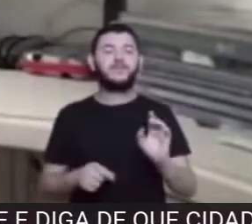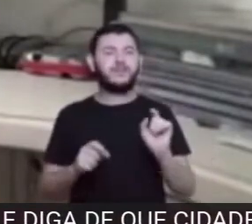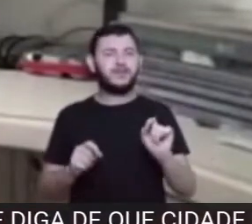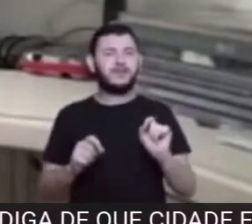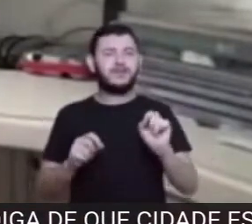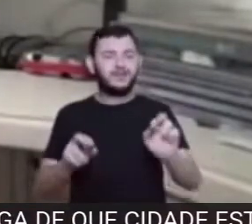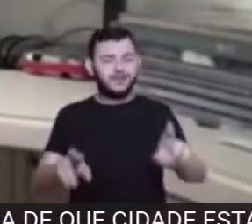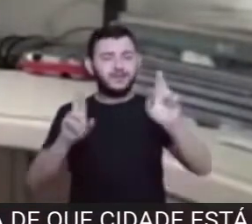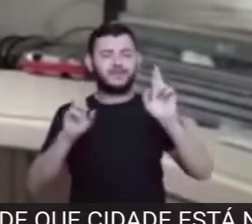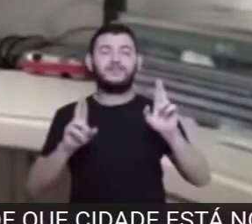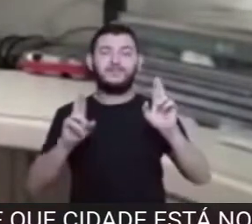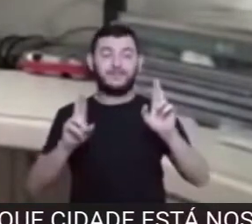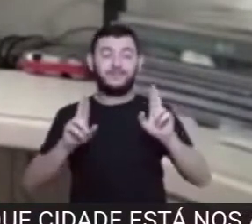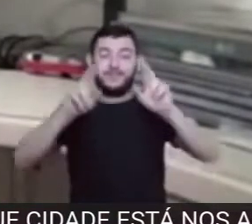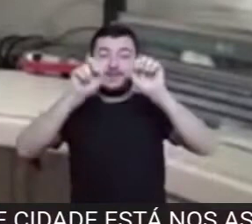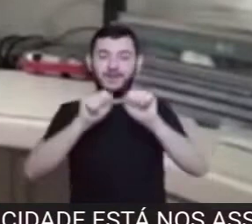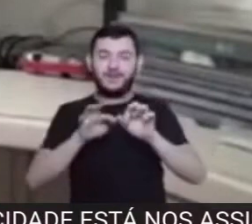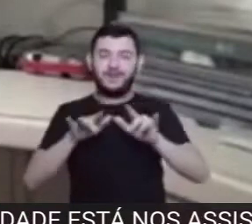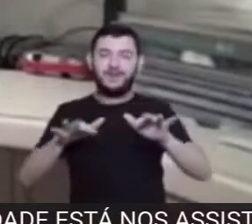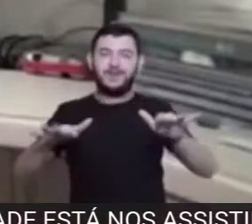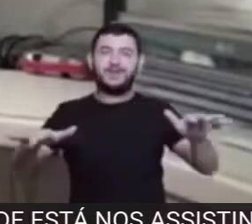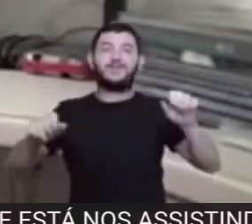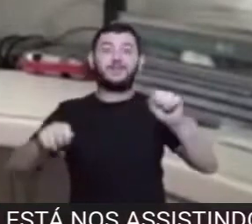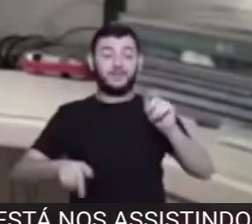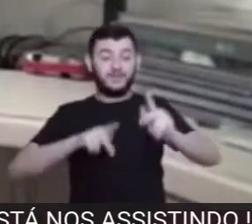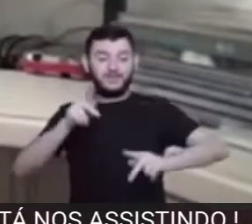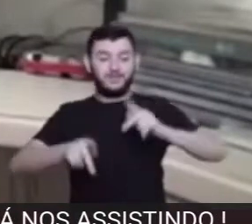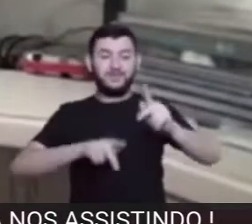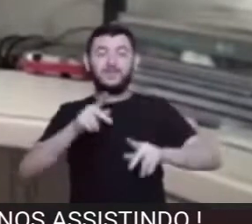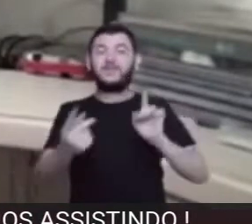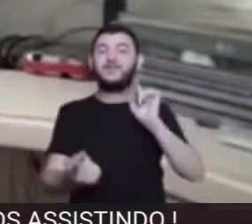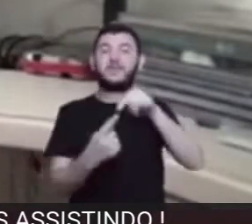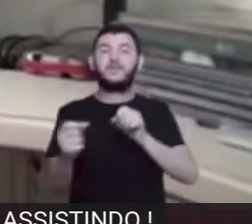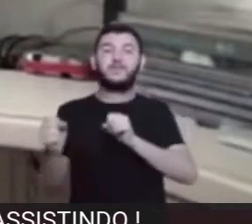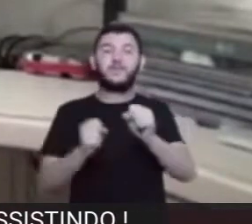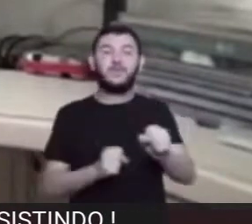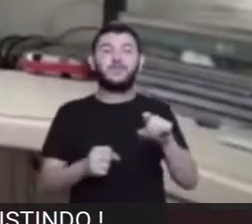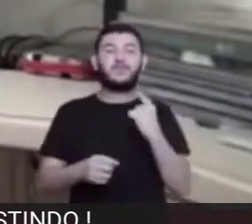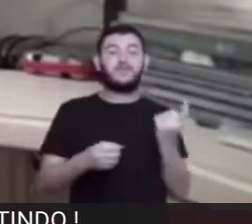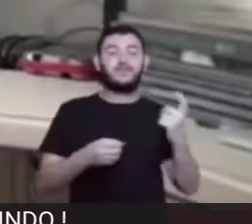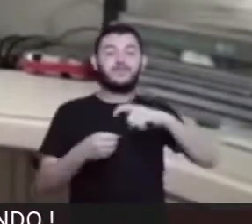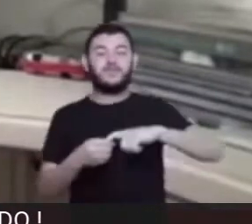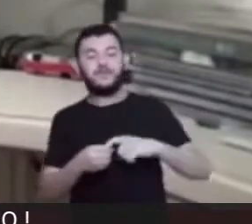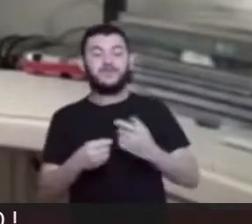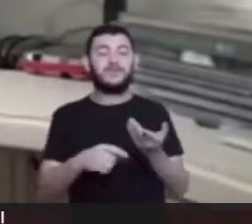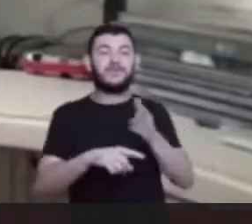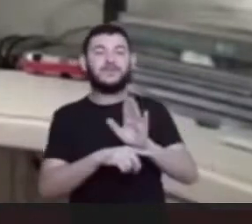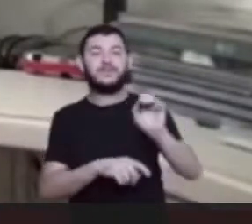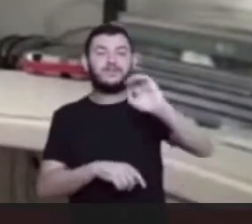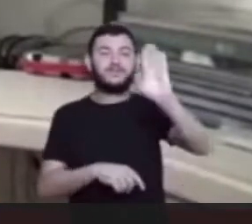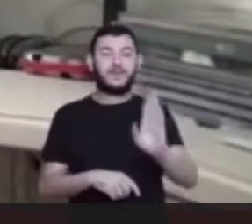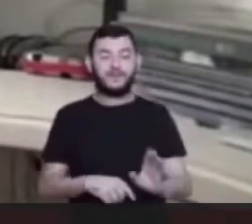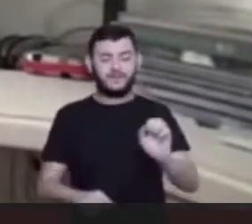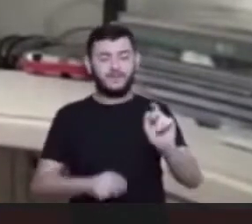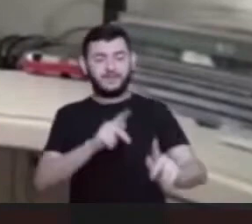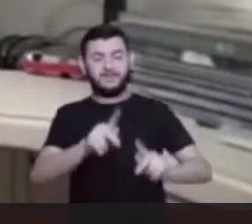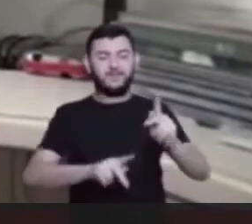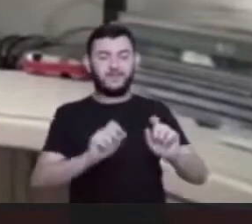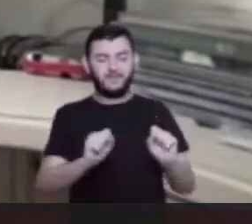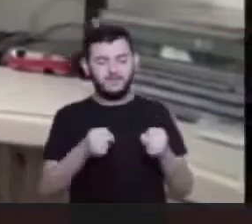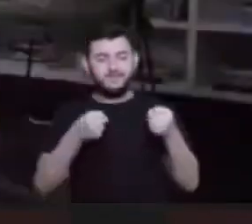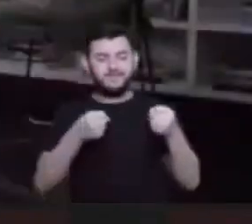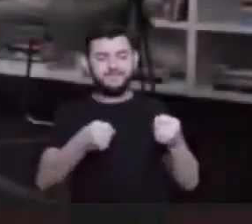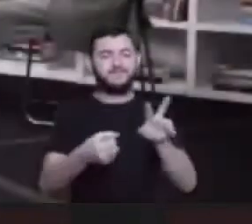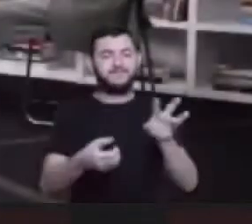pode reconquistar esse país para o nosso povo. Queria aqui saudar a todos que